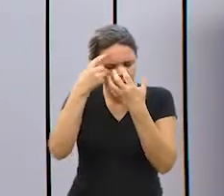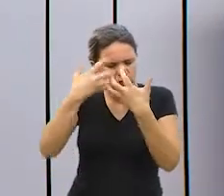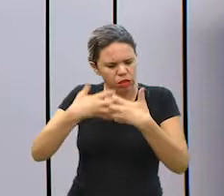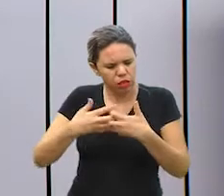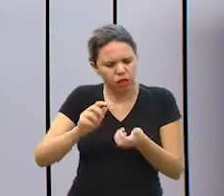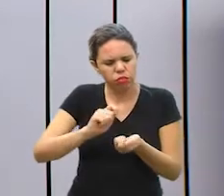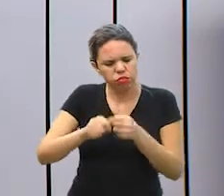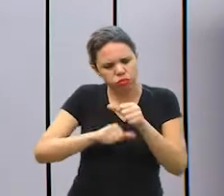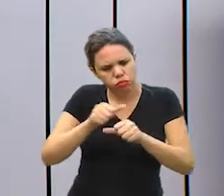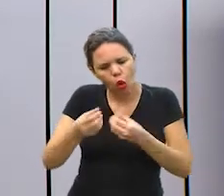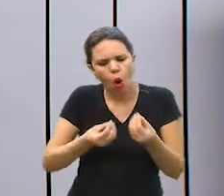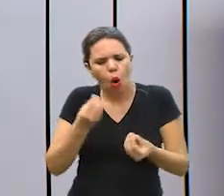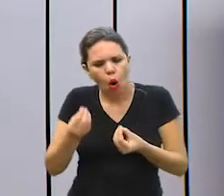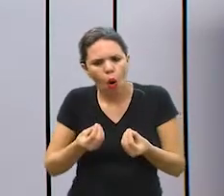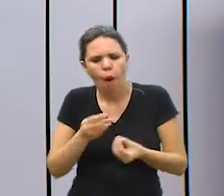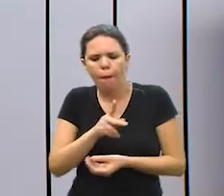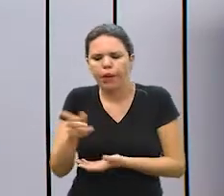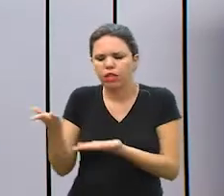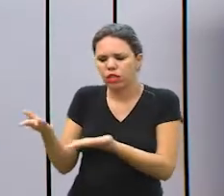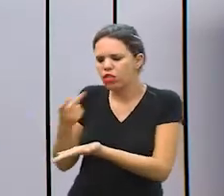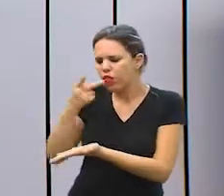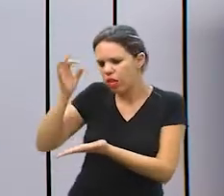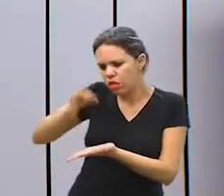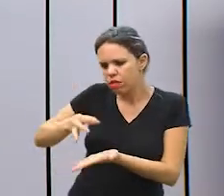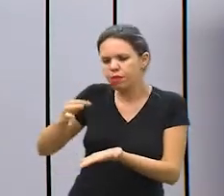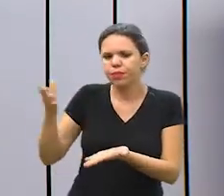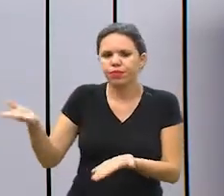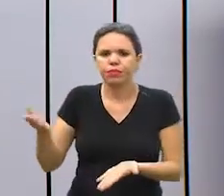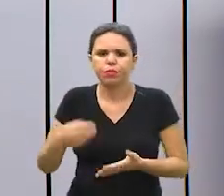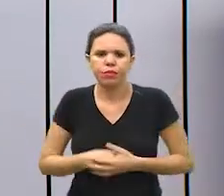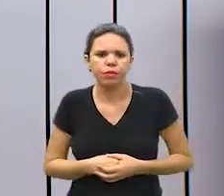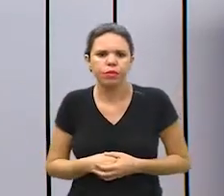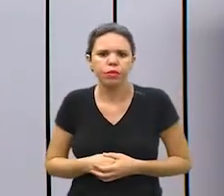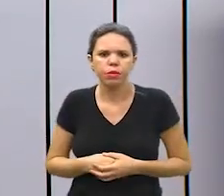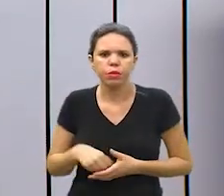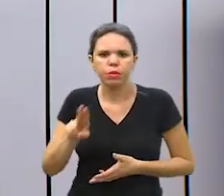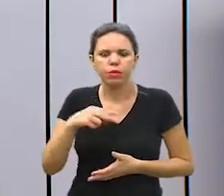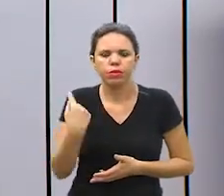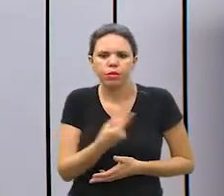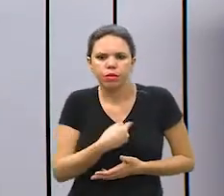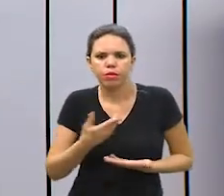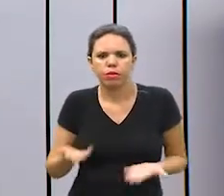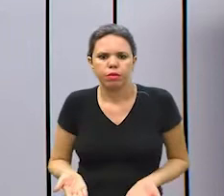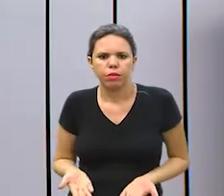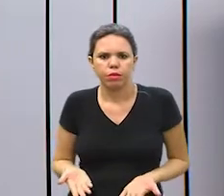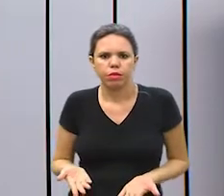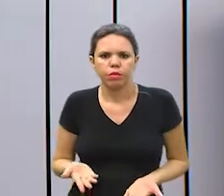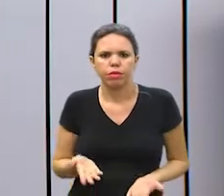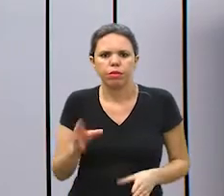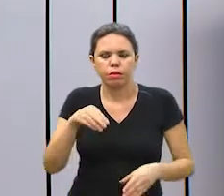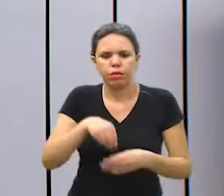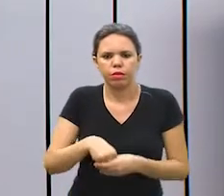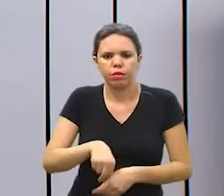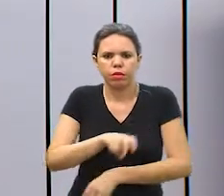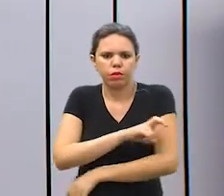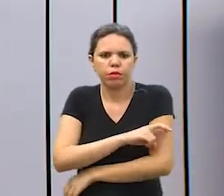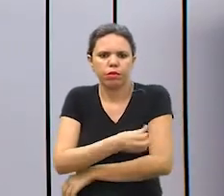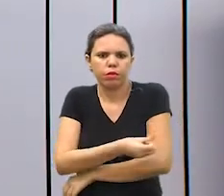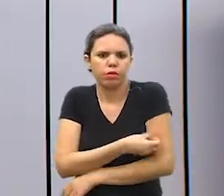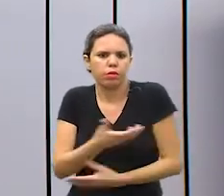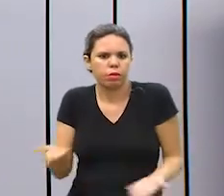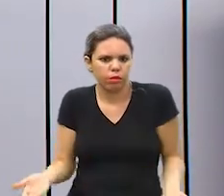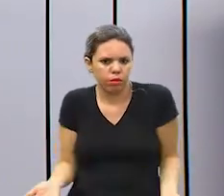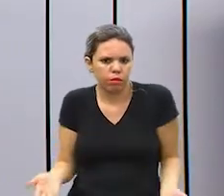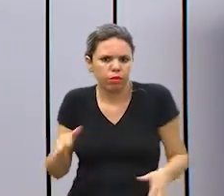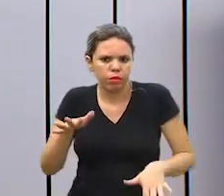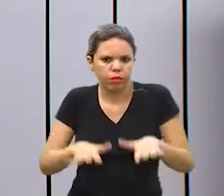pouco, né? O presidente falou com muita propriedade, nos utilizarmos do interno de 5º, 6º ano, mas